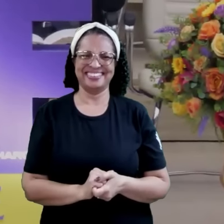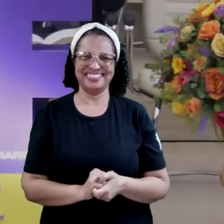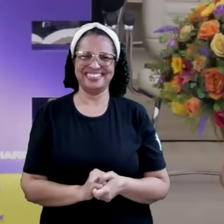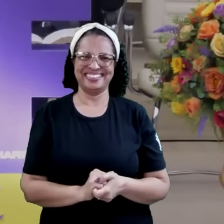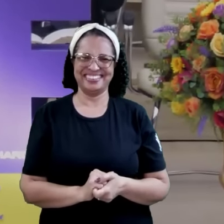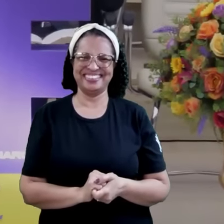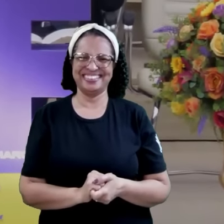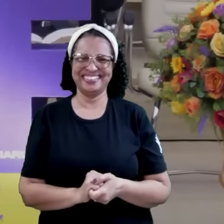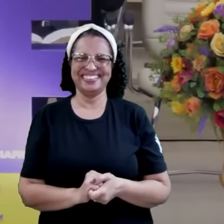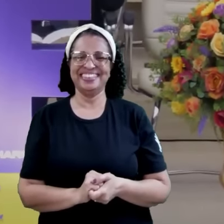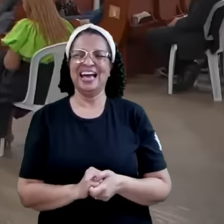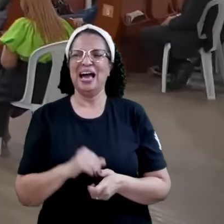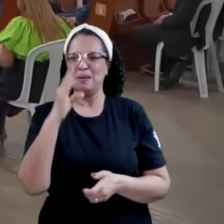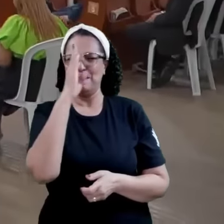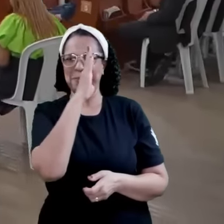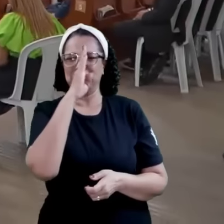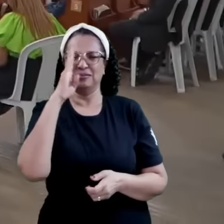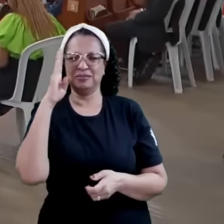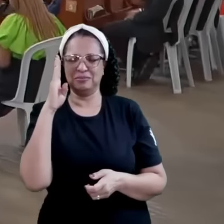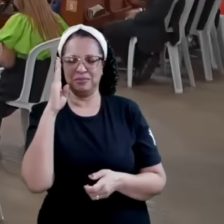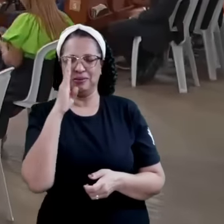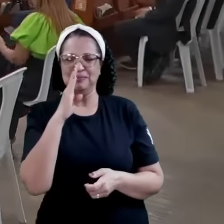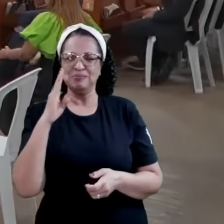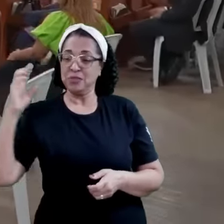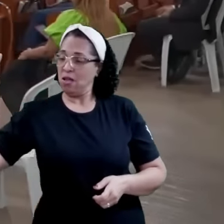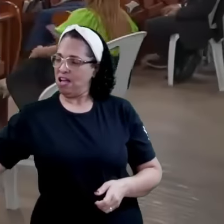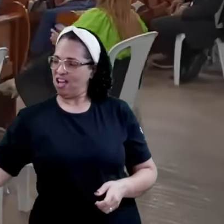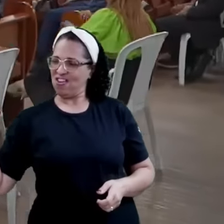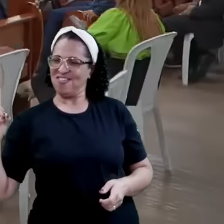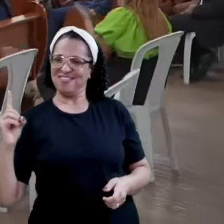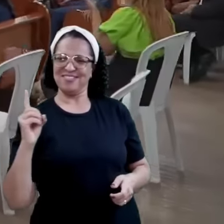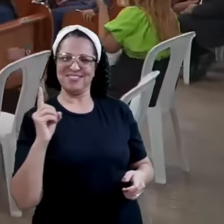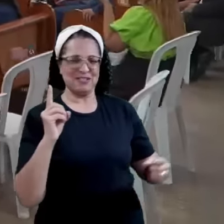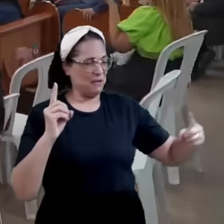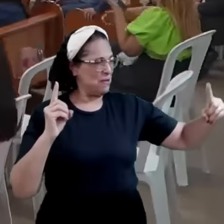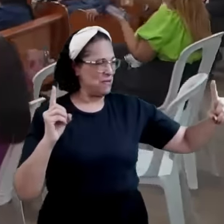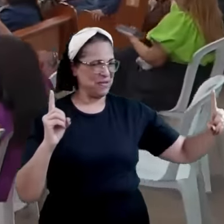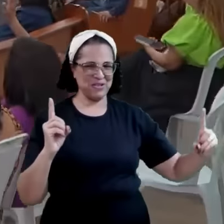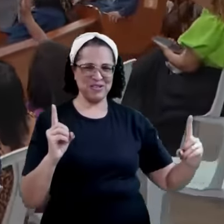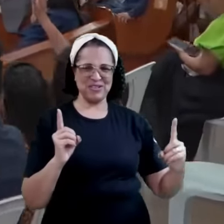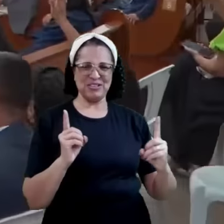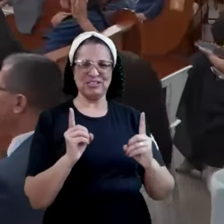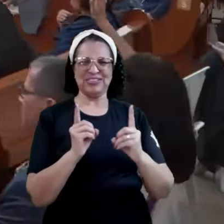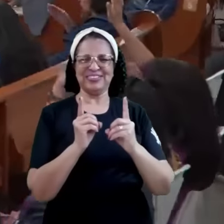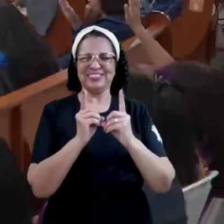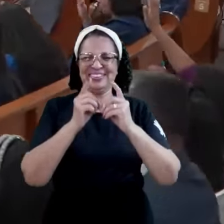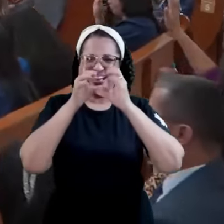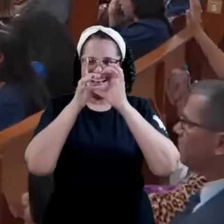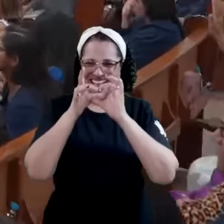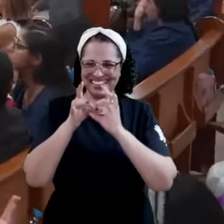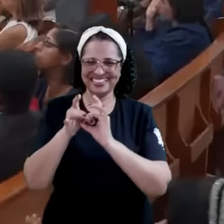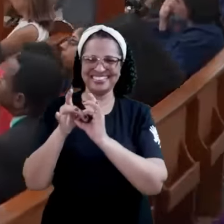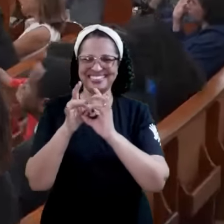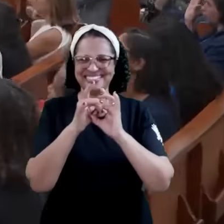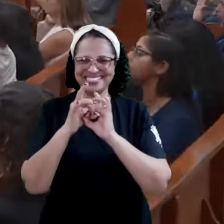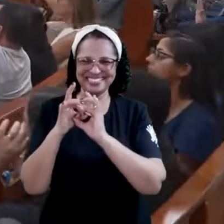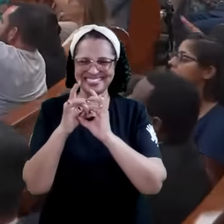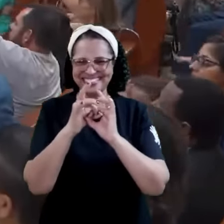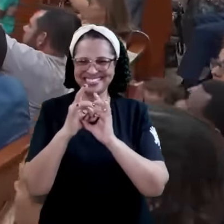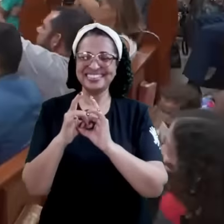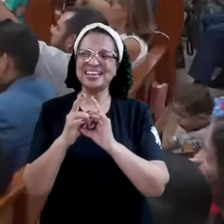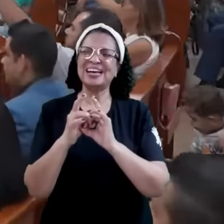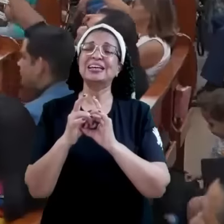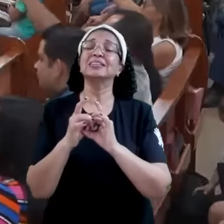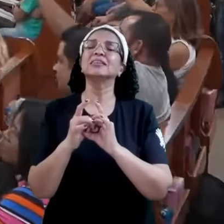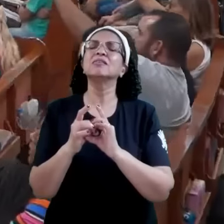indo encontrar com Jesus Quem encontra com Jesus não continua na mesma vida tem que mudar de vida o que queres que eu